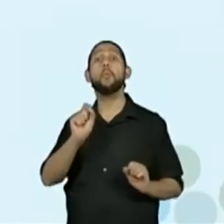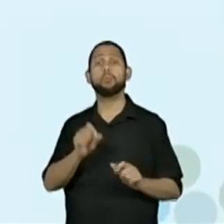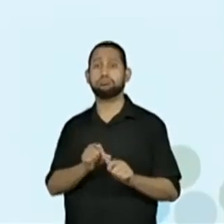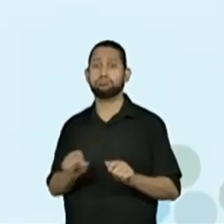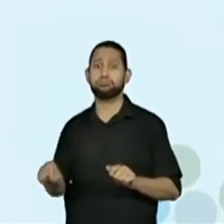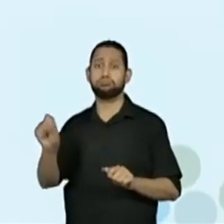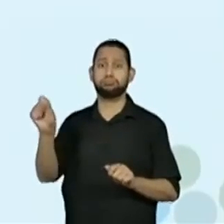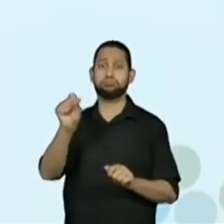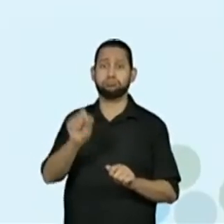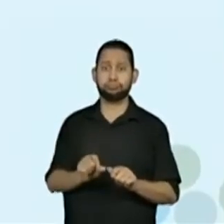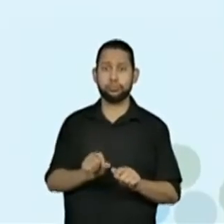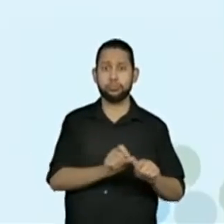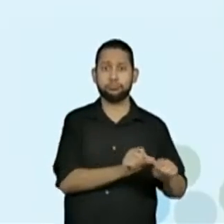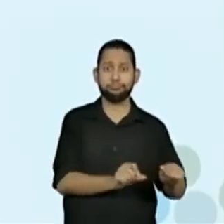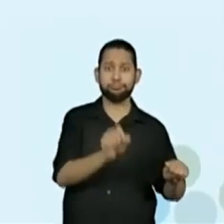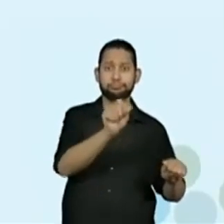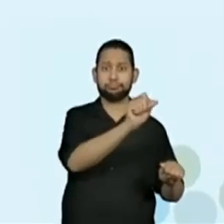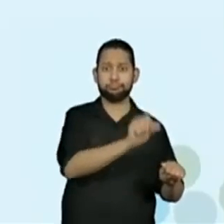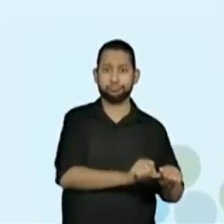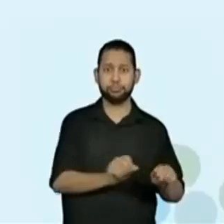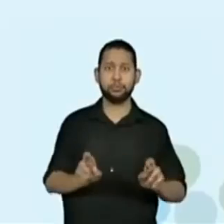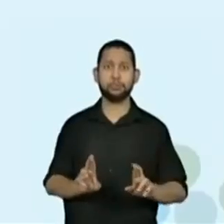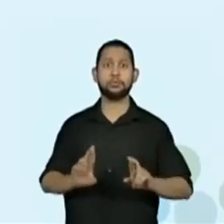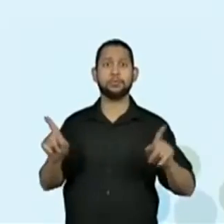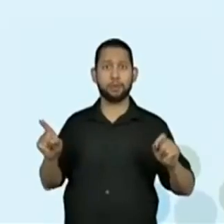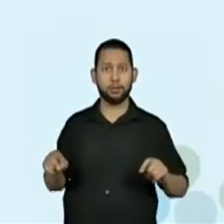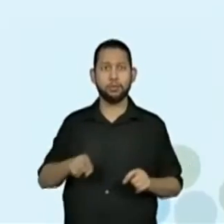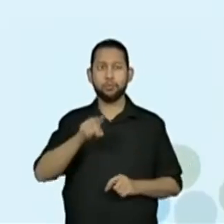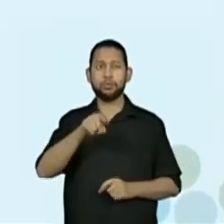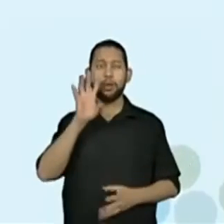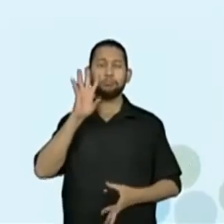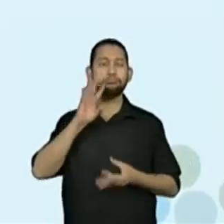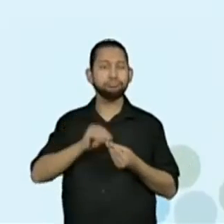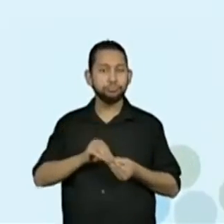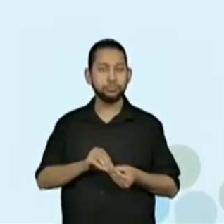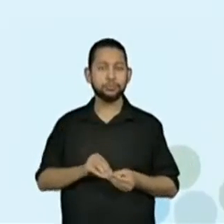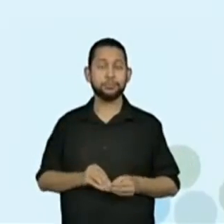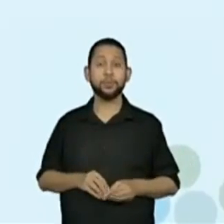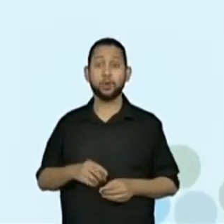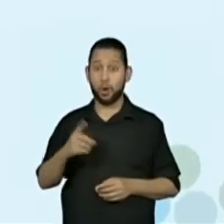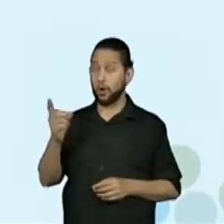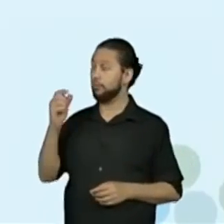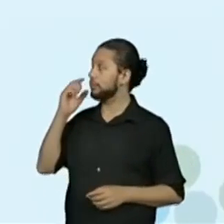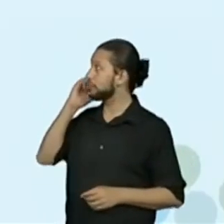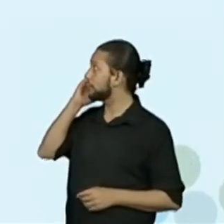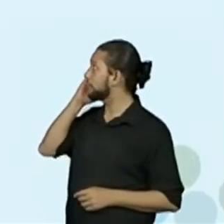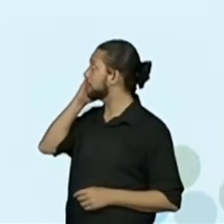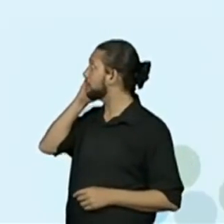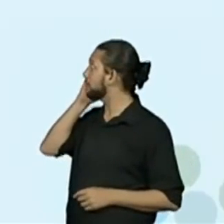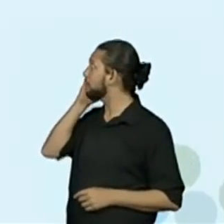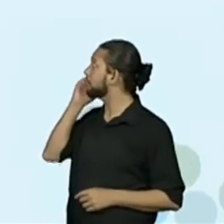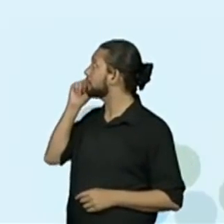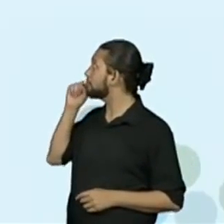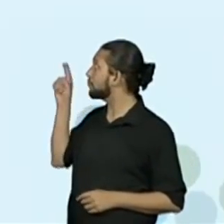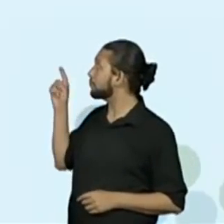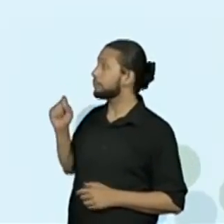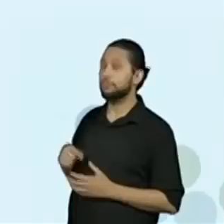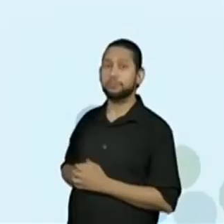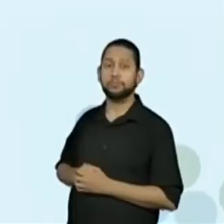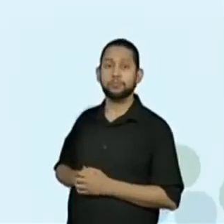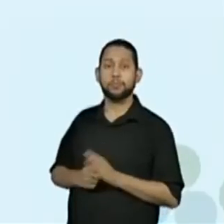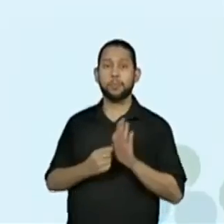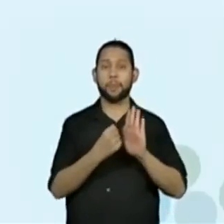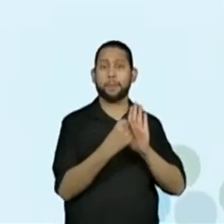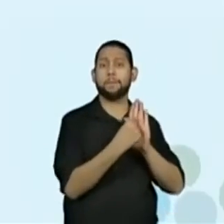diferentes eu quero destacar aqui na nossa abilidade investigações porque é o que faremos